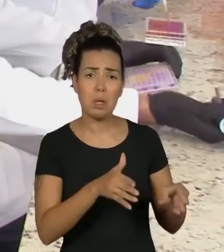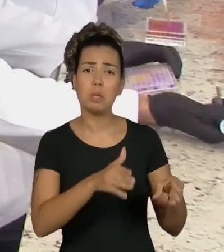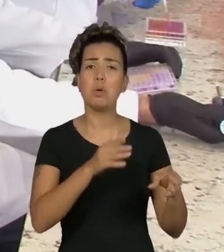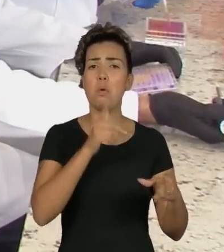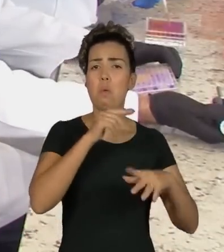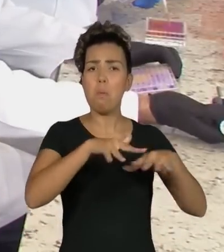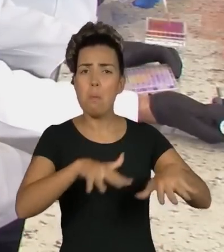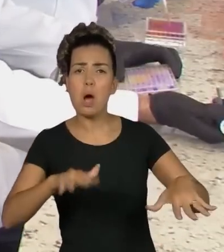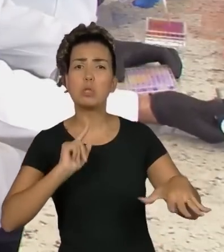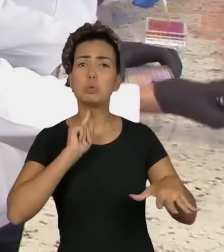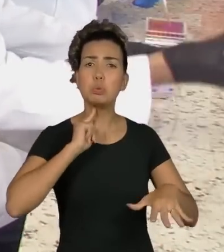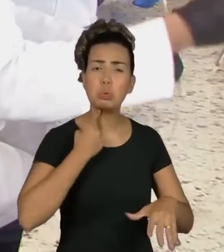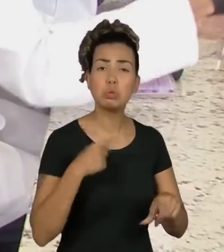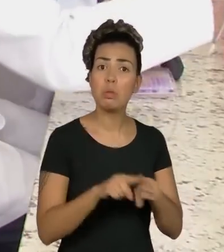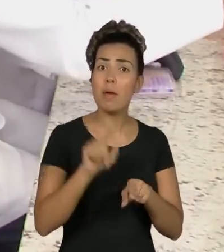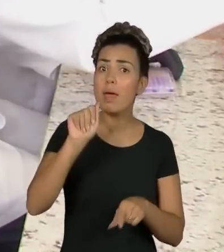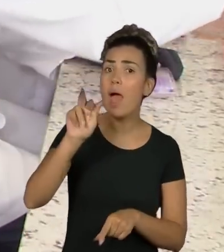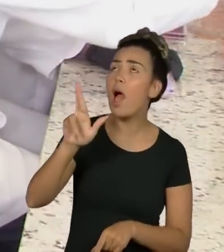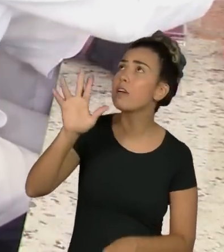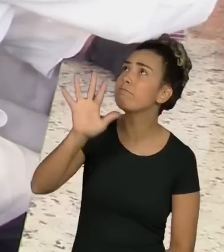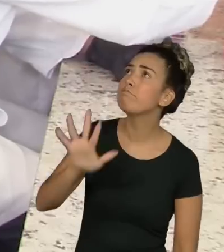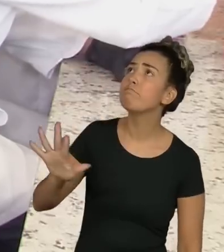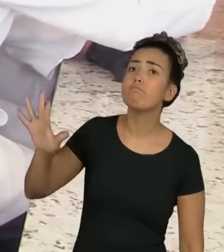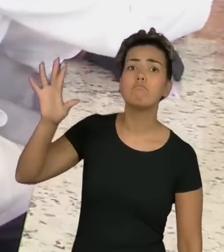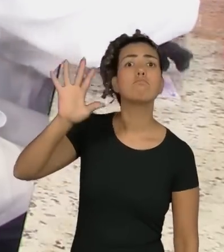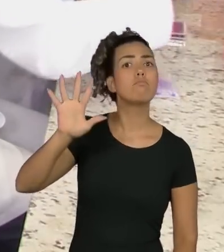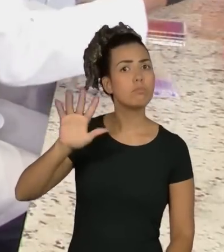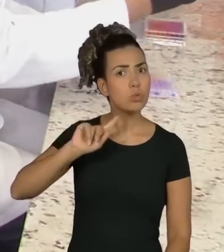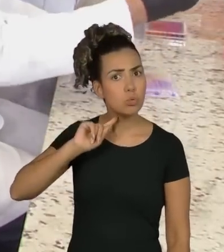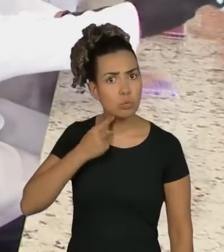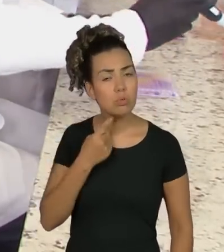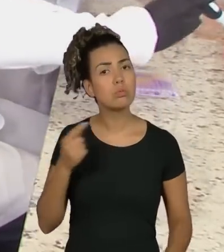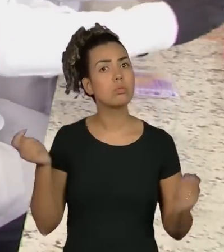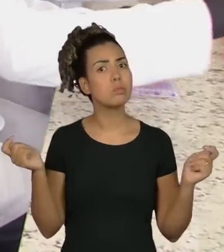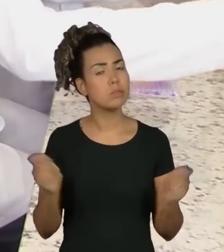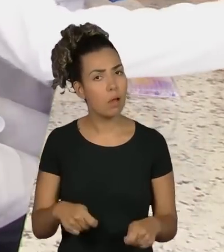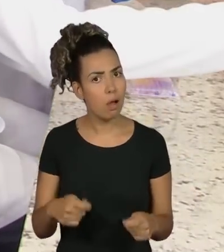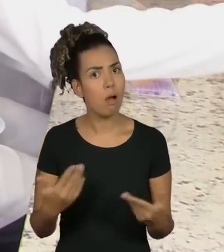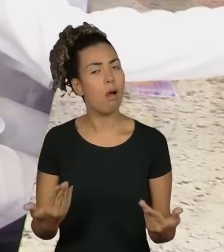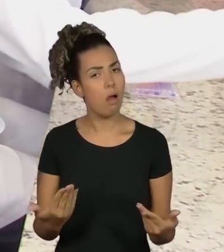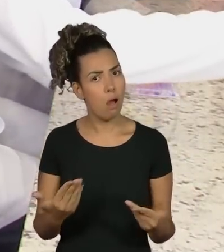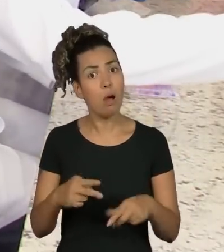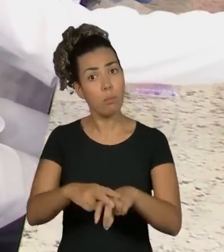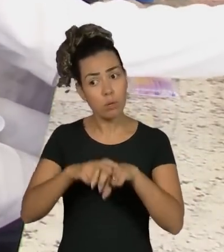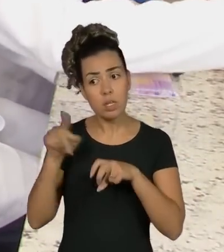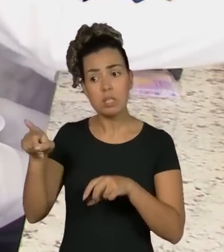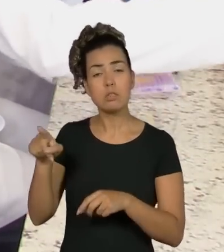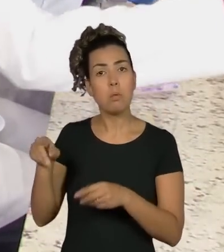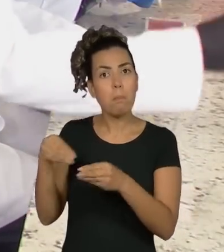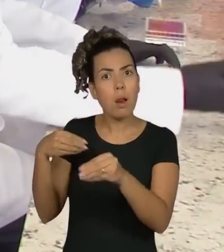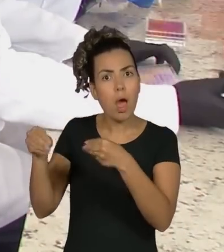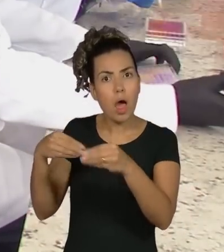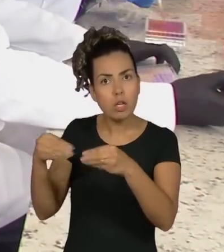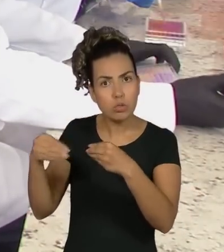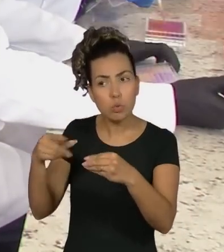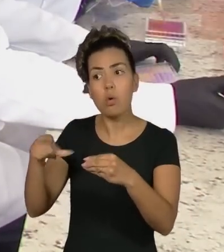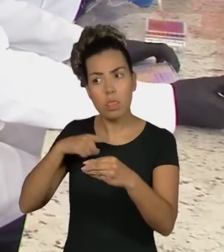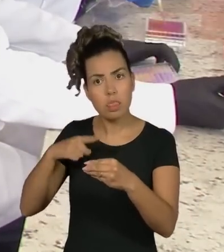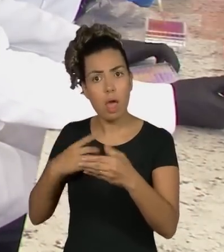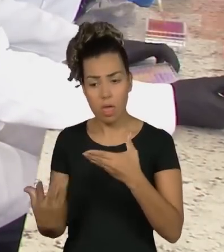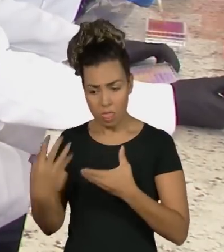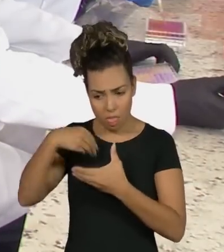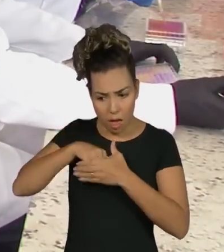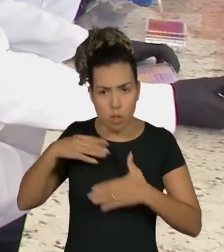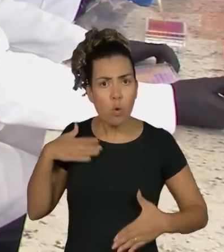recentes apontam que os microplásticos chegaram aos órgãos humanos. É por isso que iniciativas científicas como esta